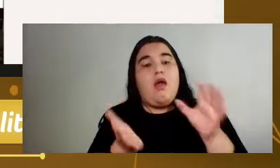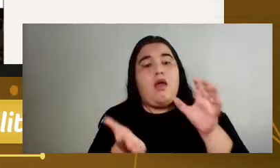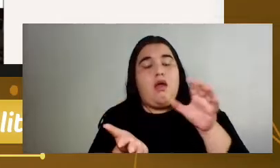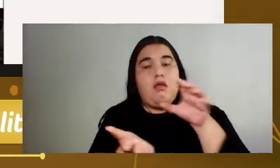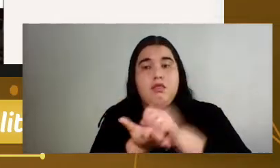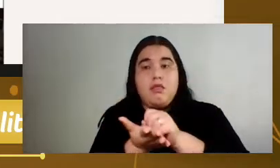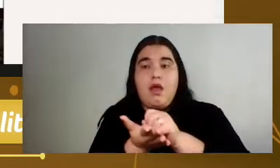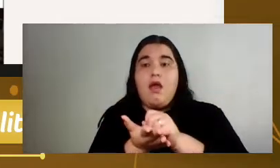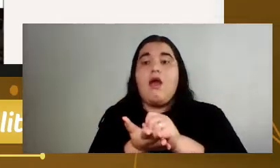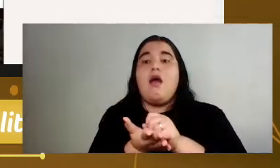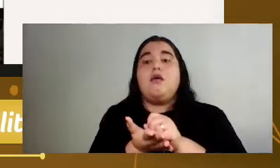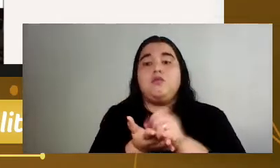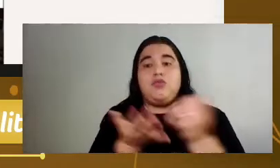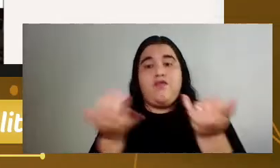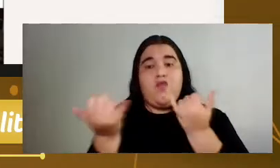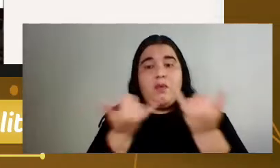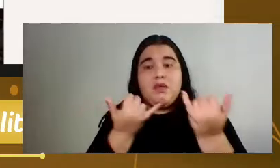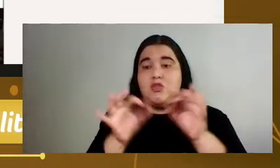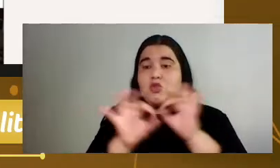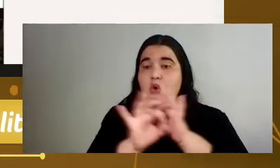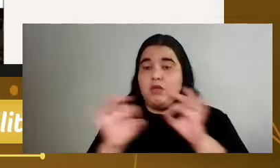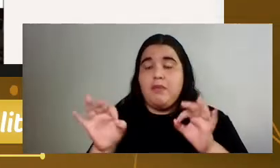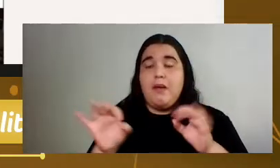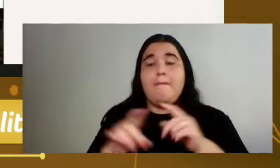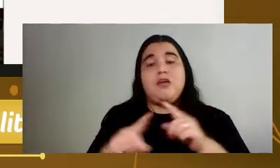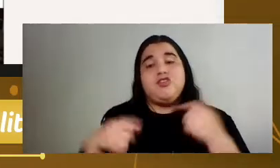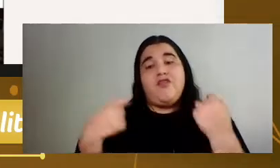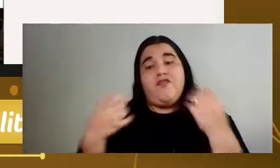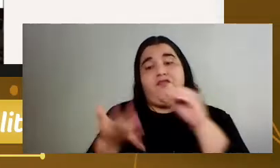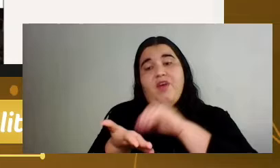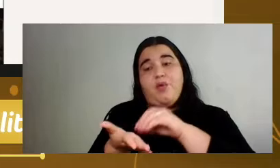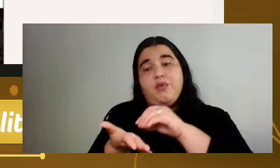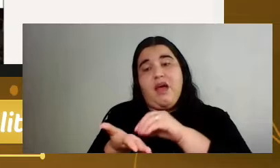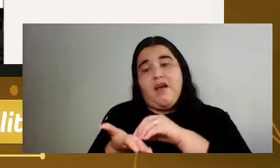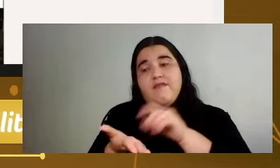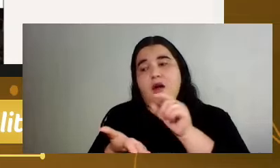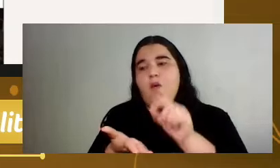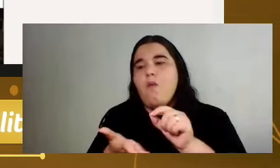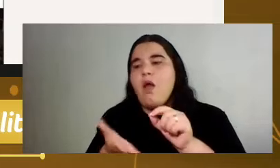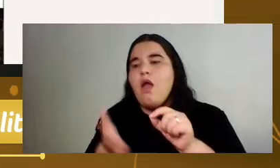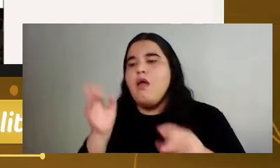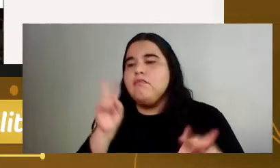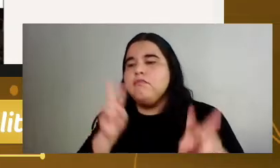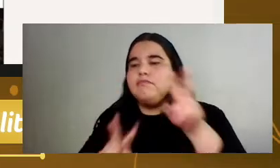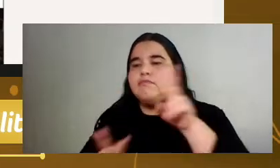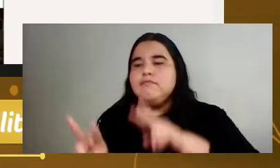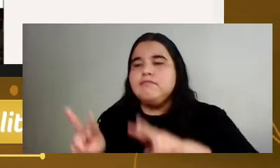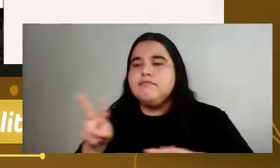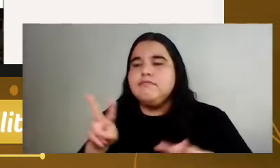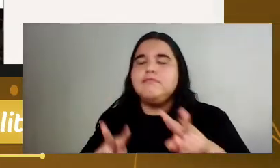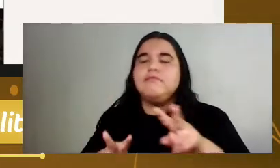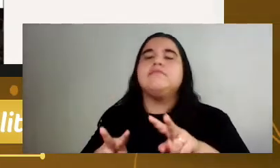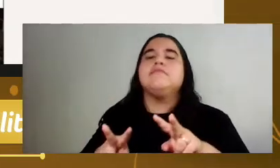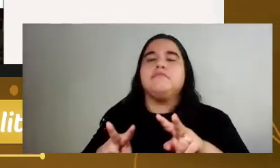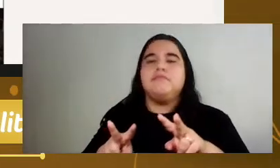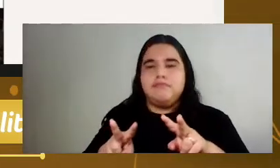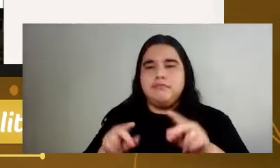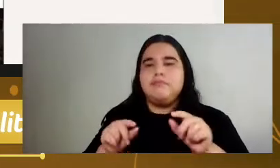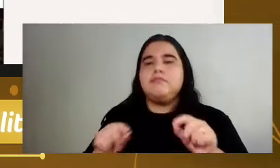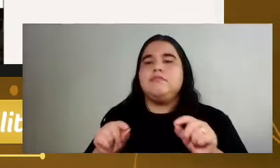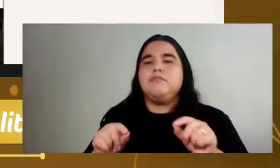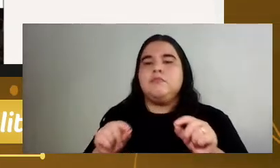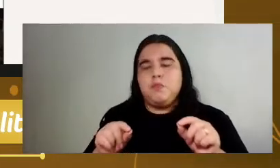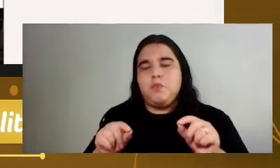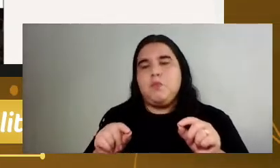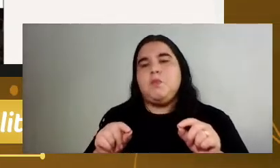gente precisaria ainda trabalhar esses dados para poder gerar informação e montar uma técnica para